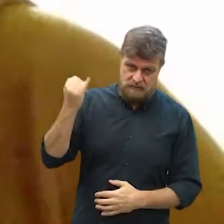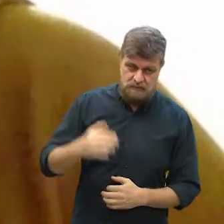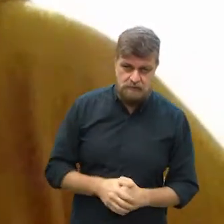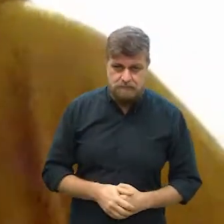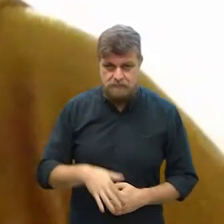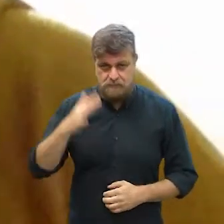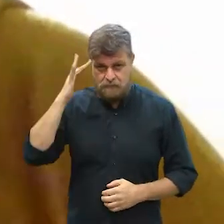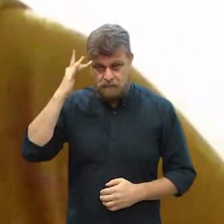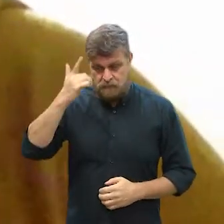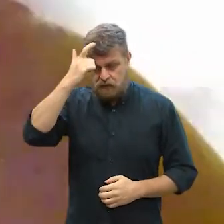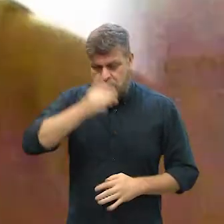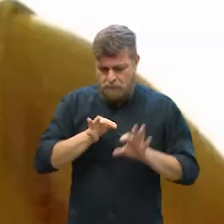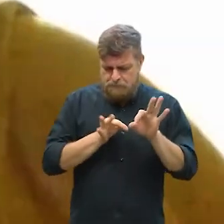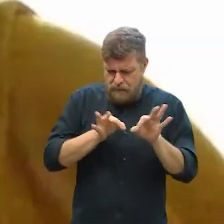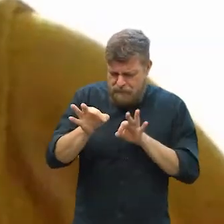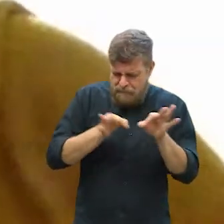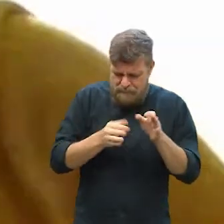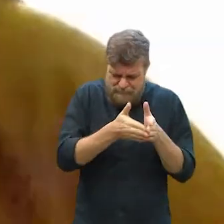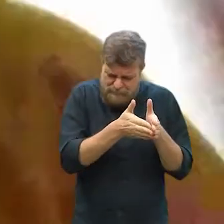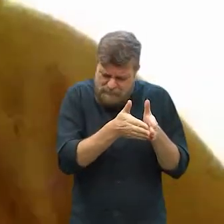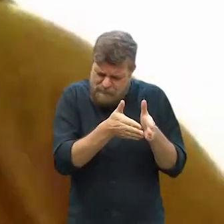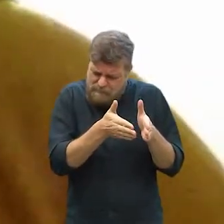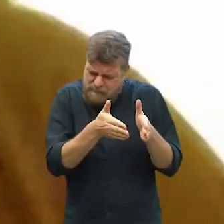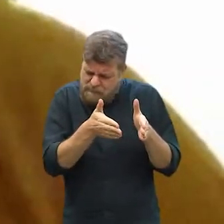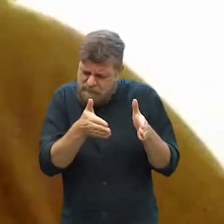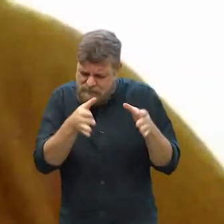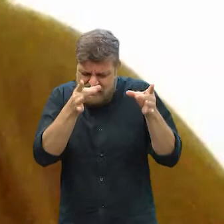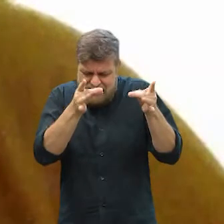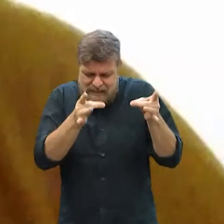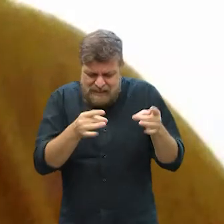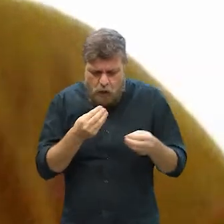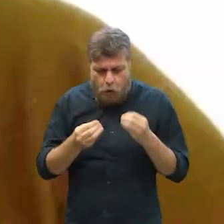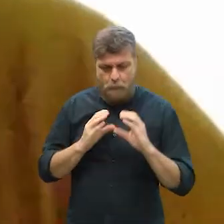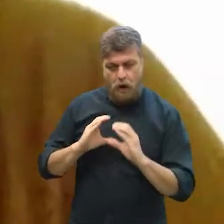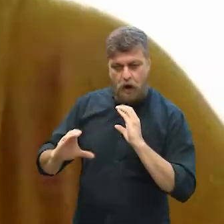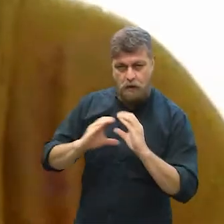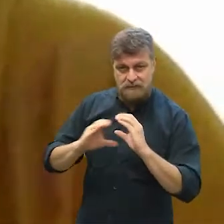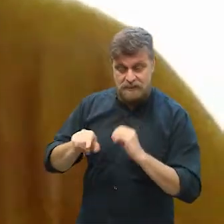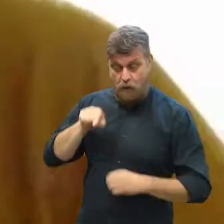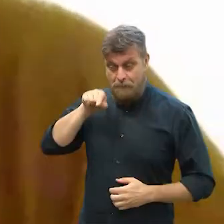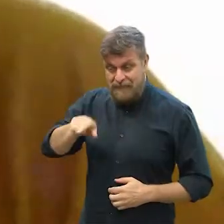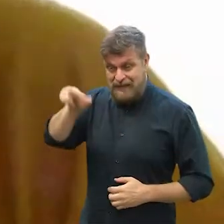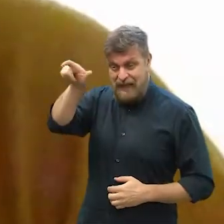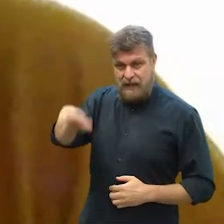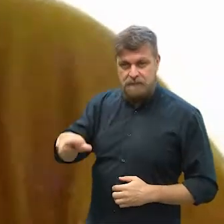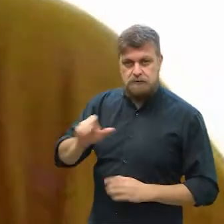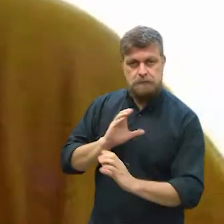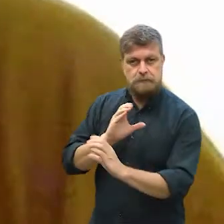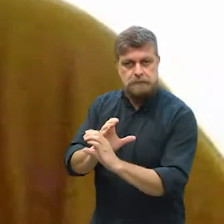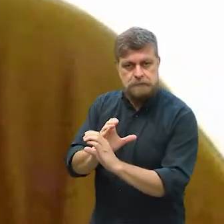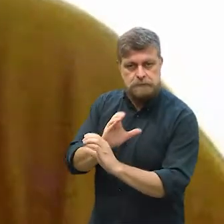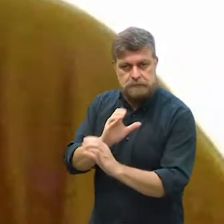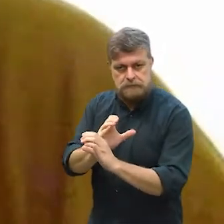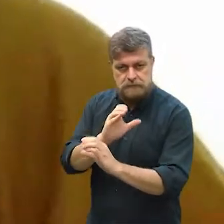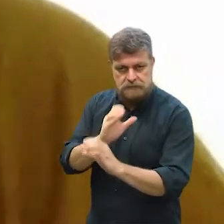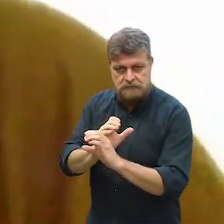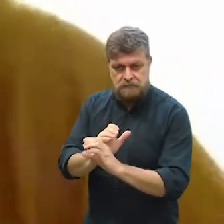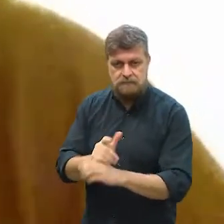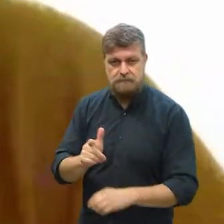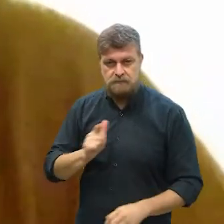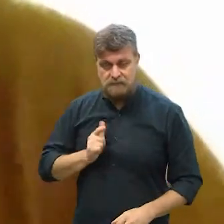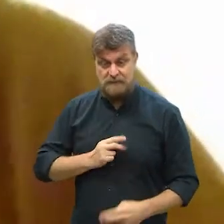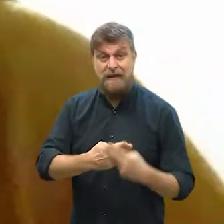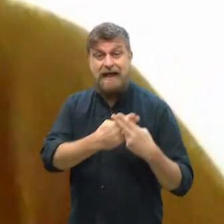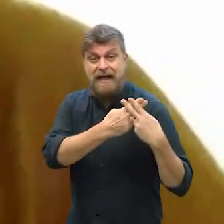que por mais que eu tivesse organizado todo esse processo, pensado na comunicação, mas não houvesse do outro lado esse entendimento, né,